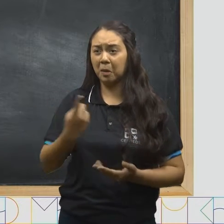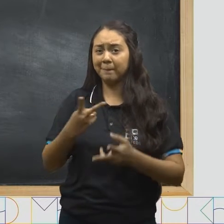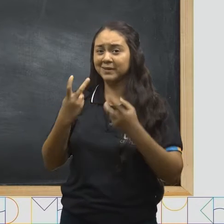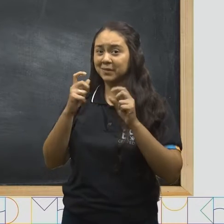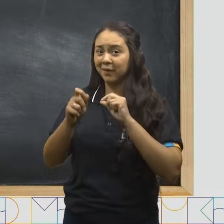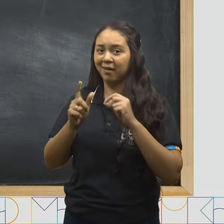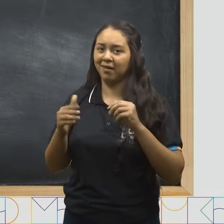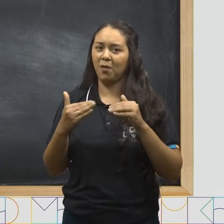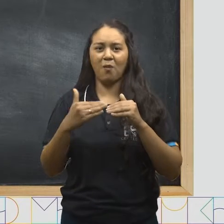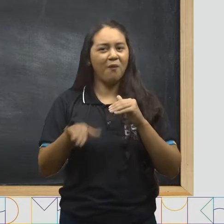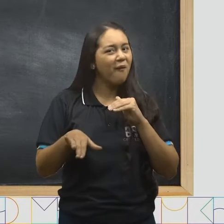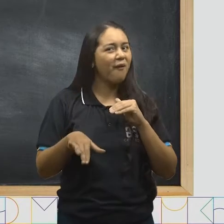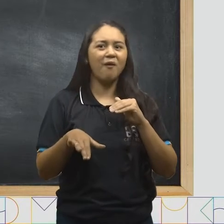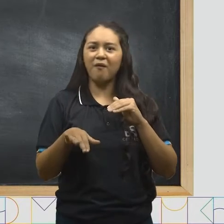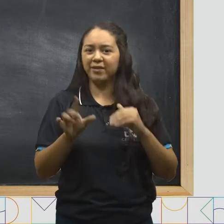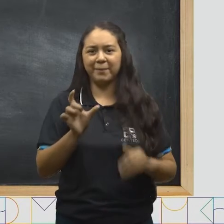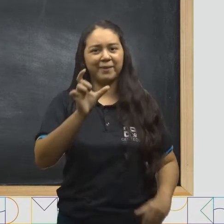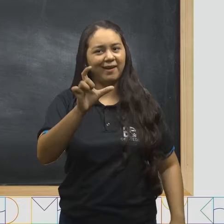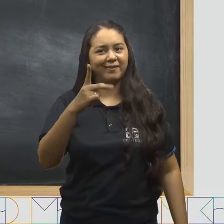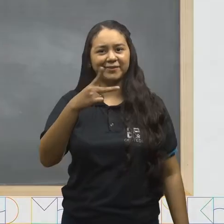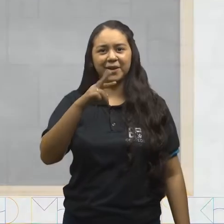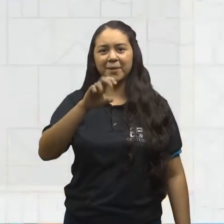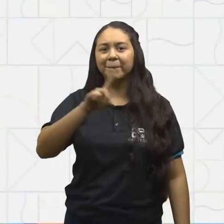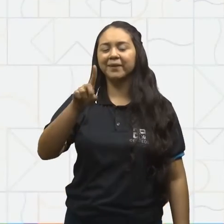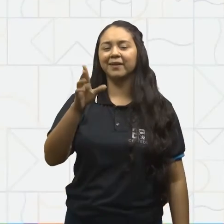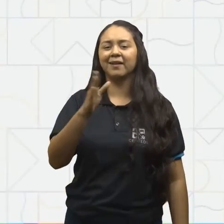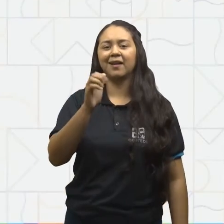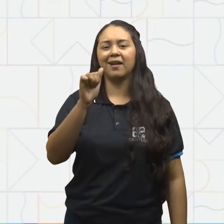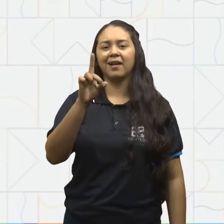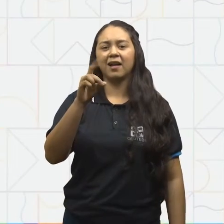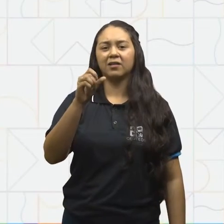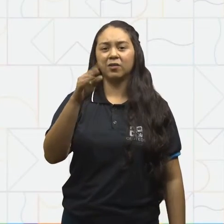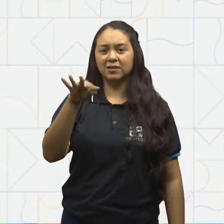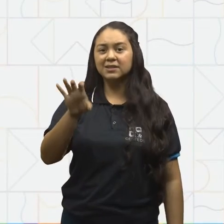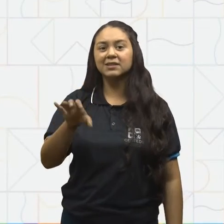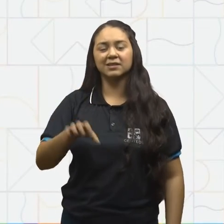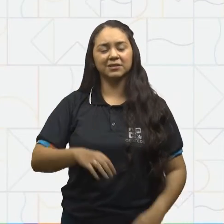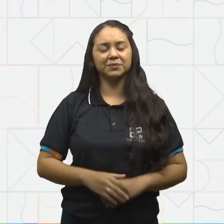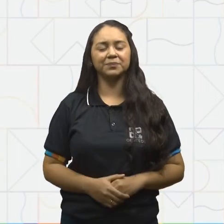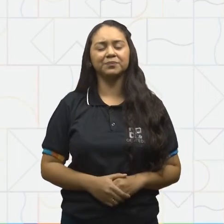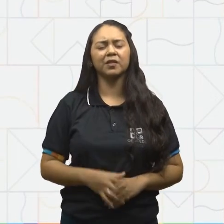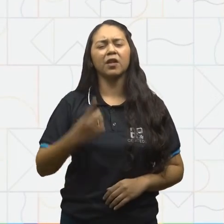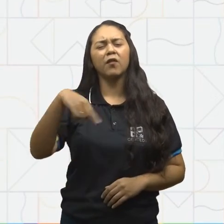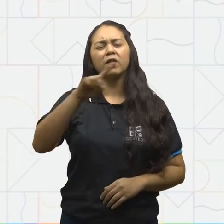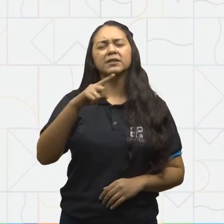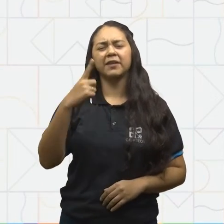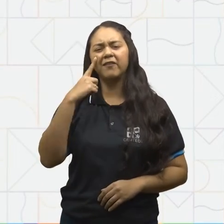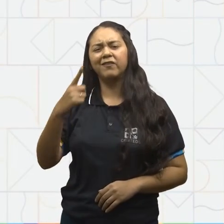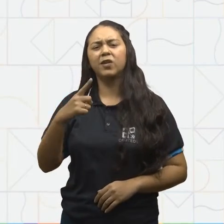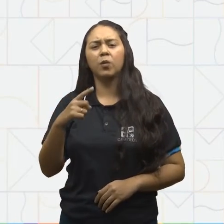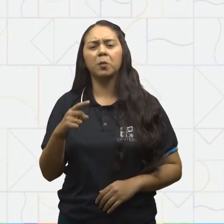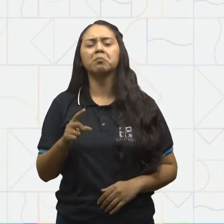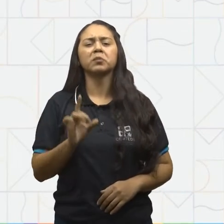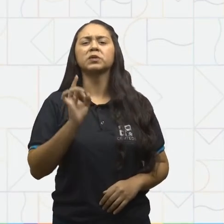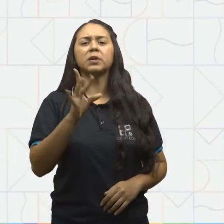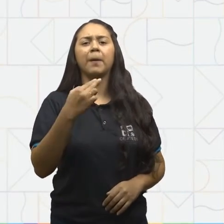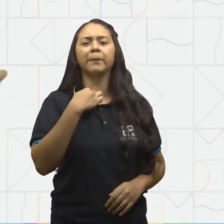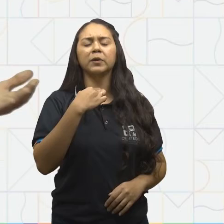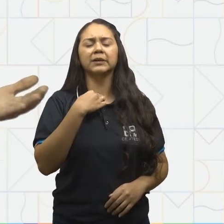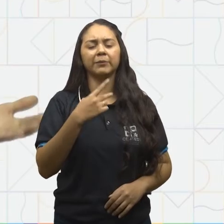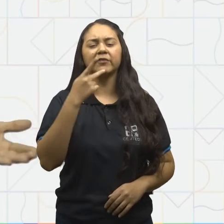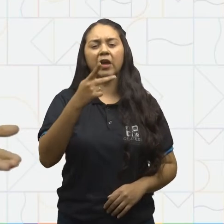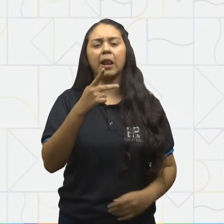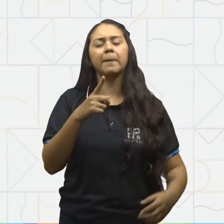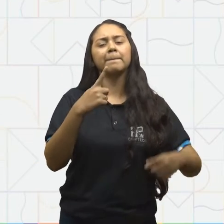não concorda com esse termo, não é? Você ouviu que não basta afirmar o porquê